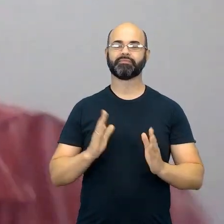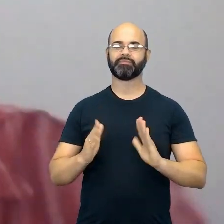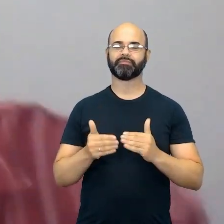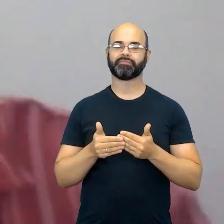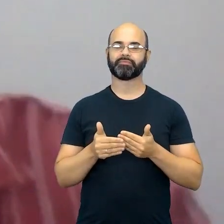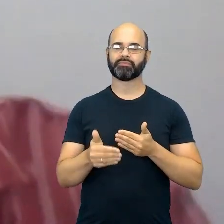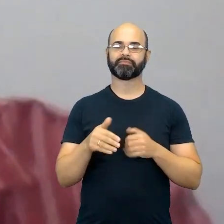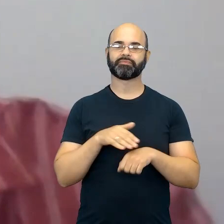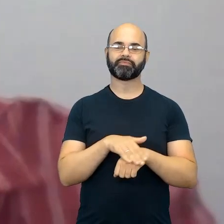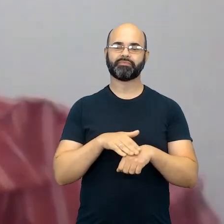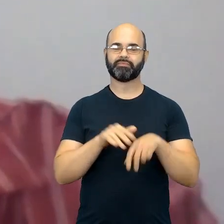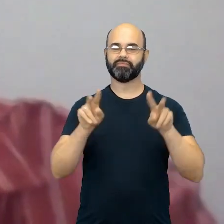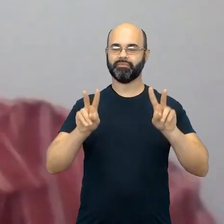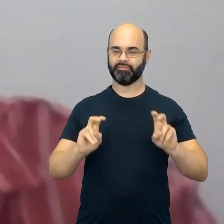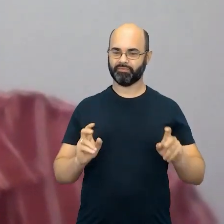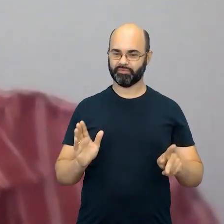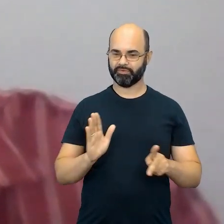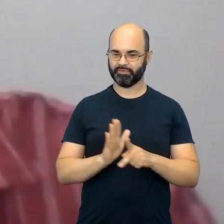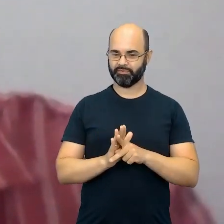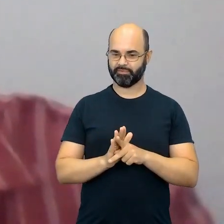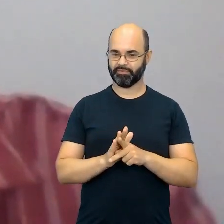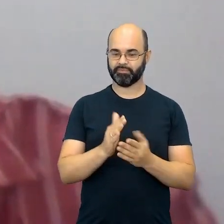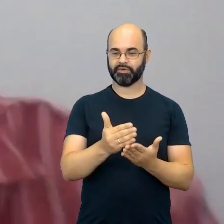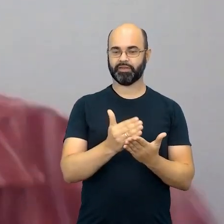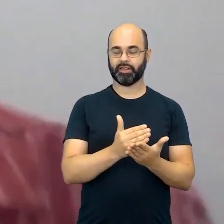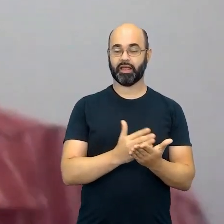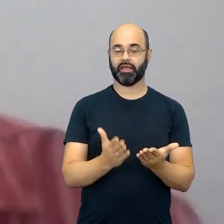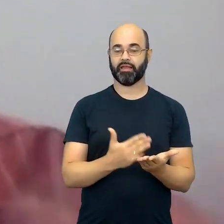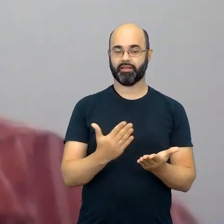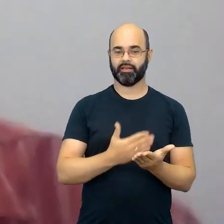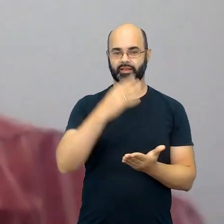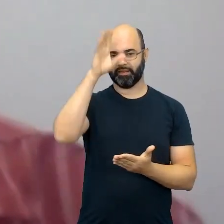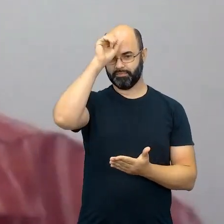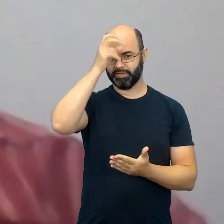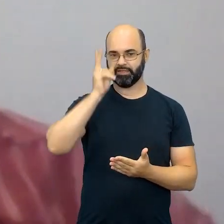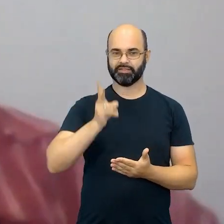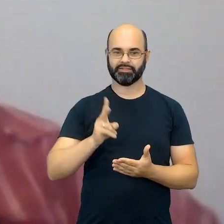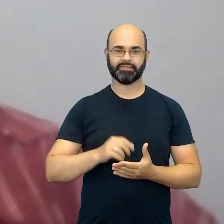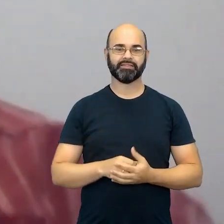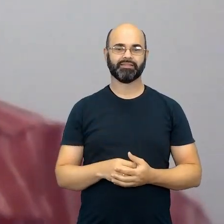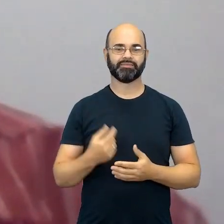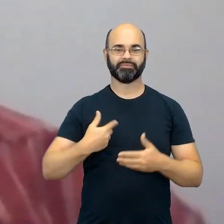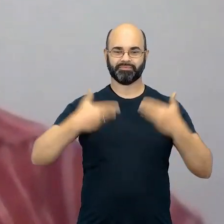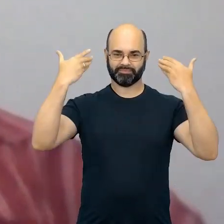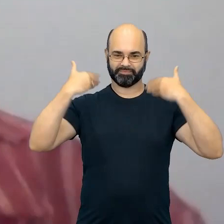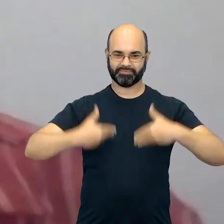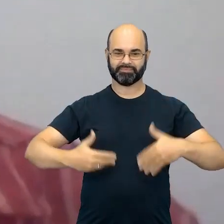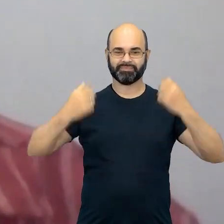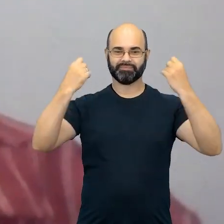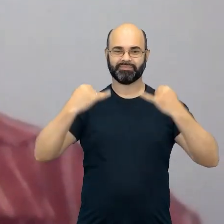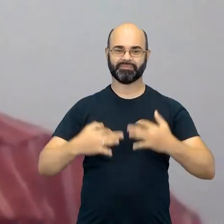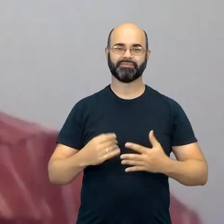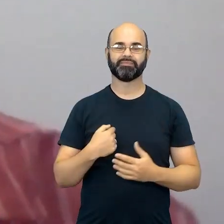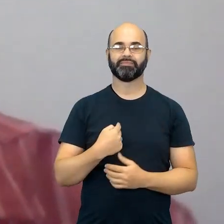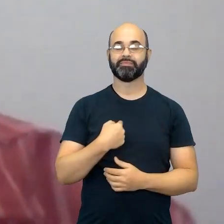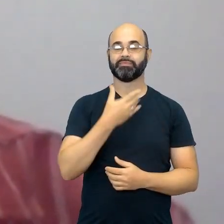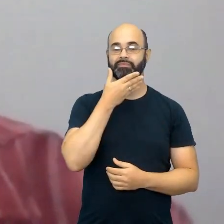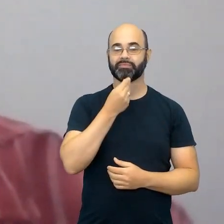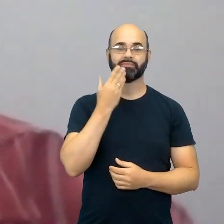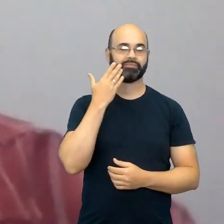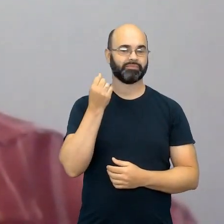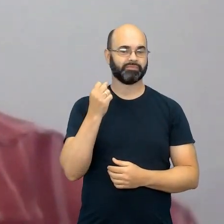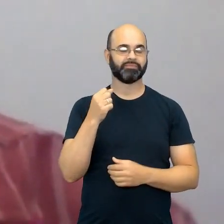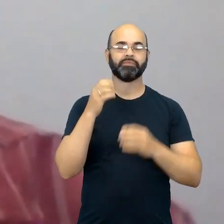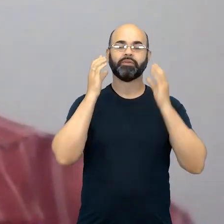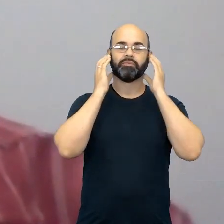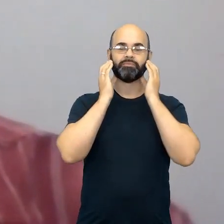Caderno Aprender Sempre, né, da SA1. Vou dizer minha audiodescrição aqui. Eu sou um homem branco, com